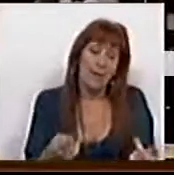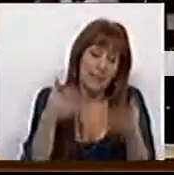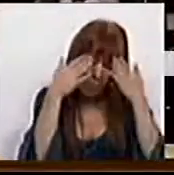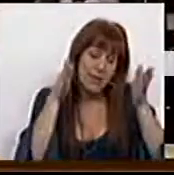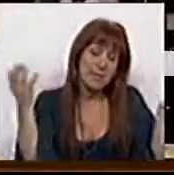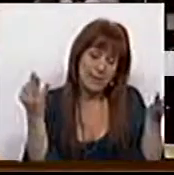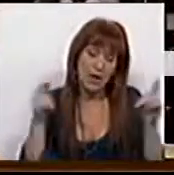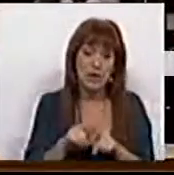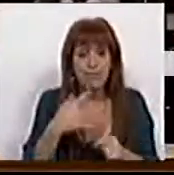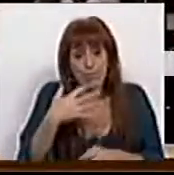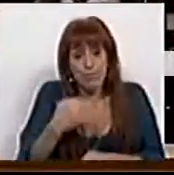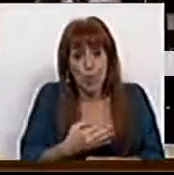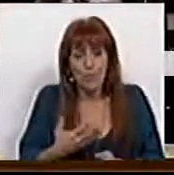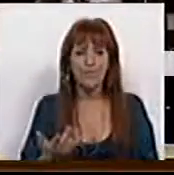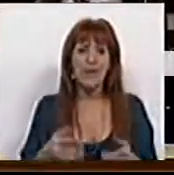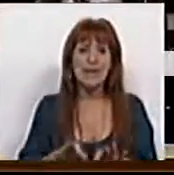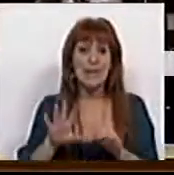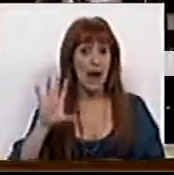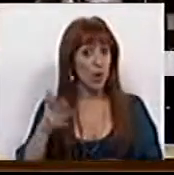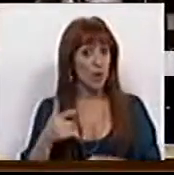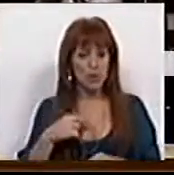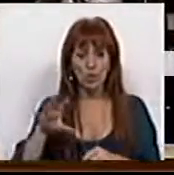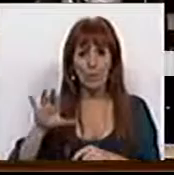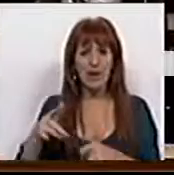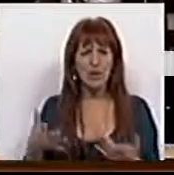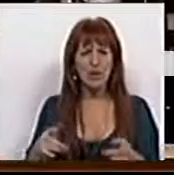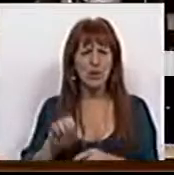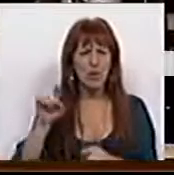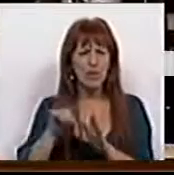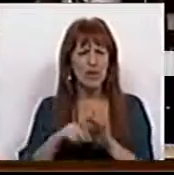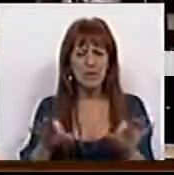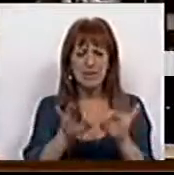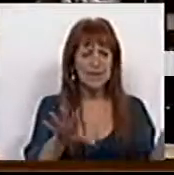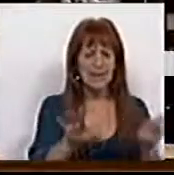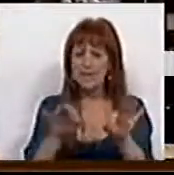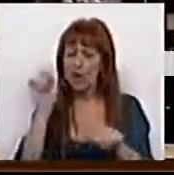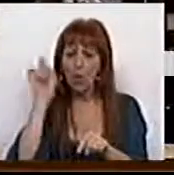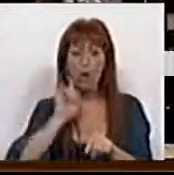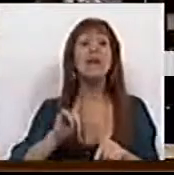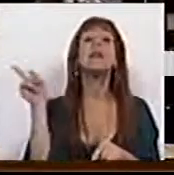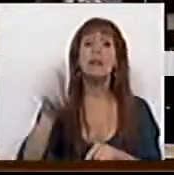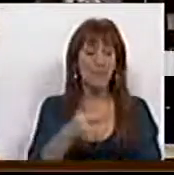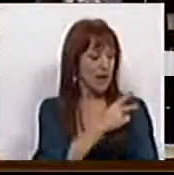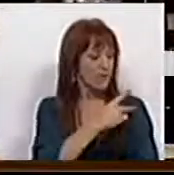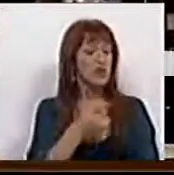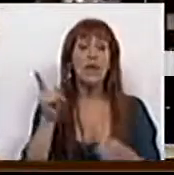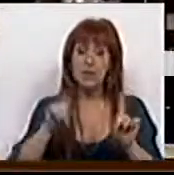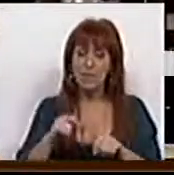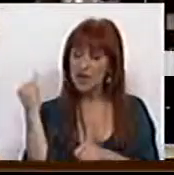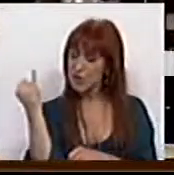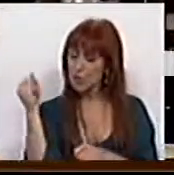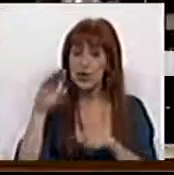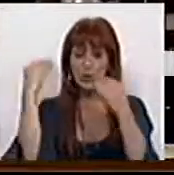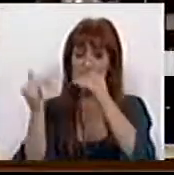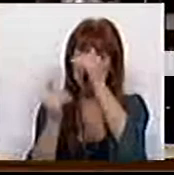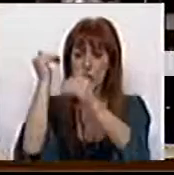essa democracia na sua plenitude. Como aconteceu no país, o princípio da paridade, também nas universidades, também nas